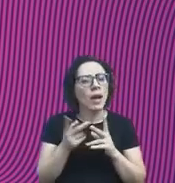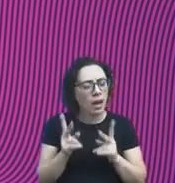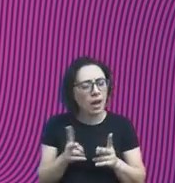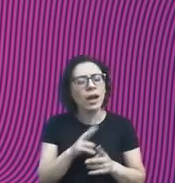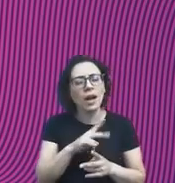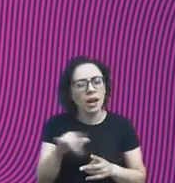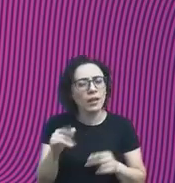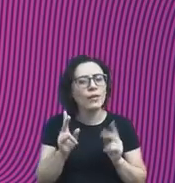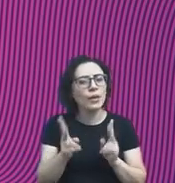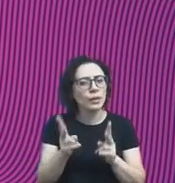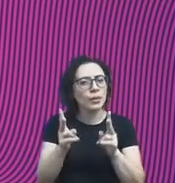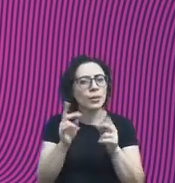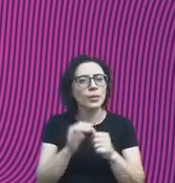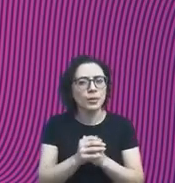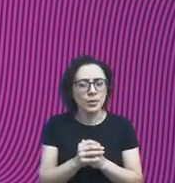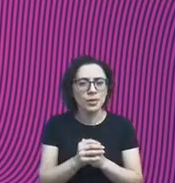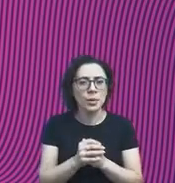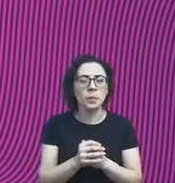importa